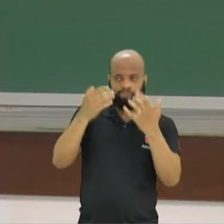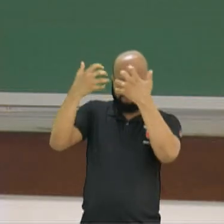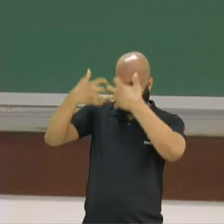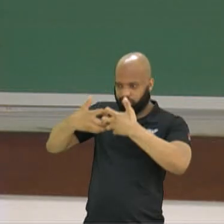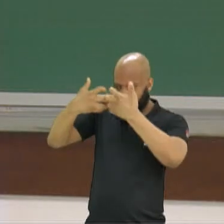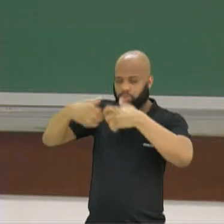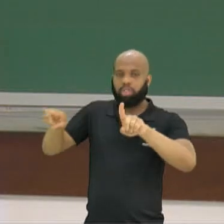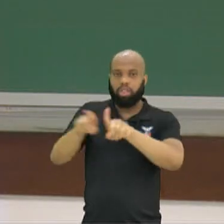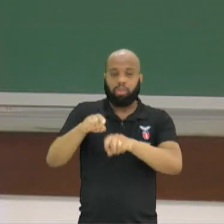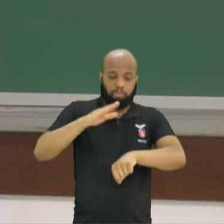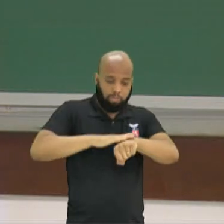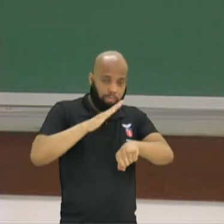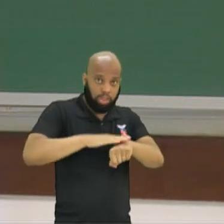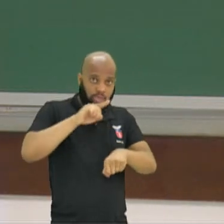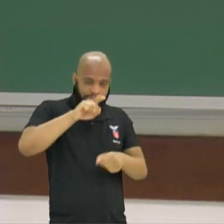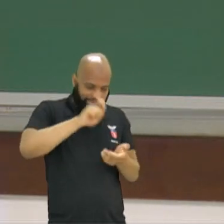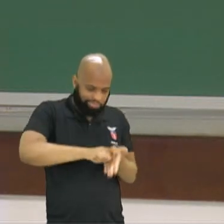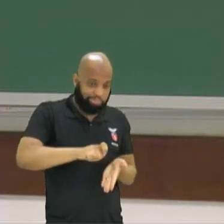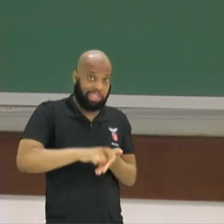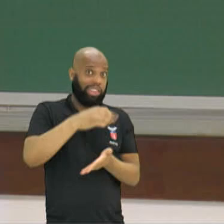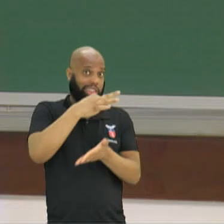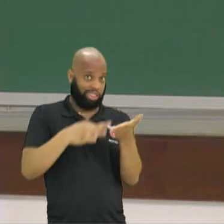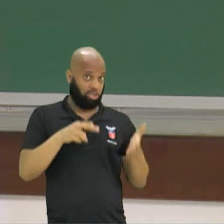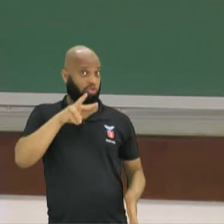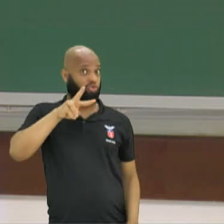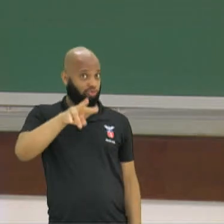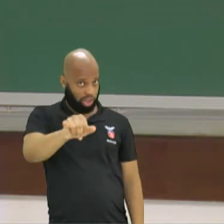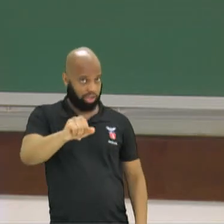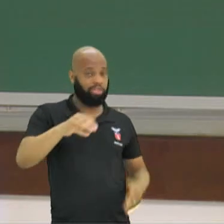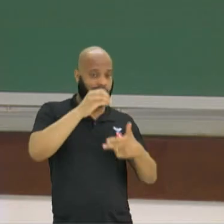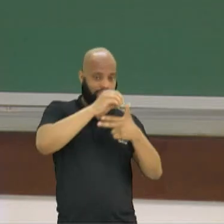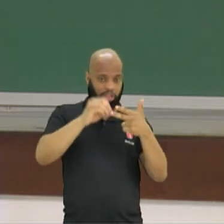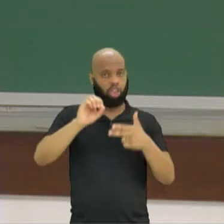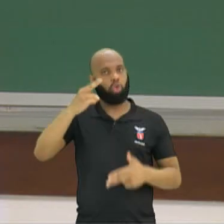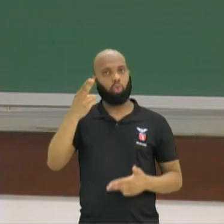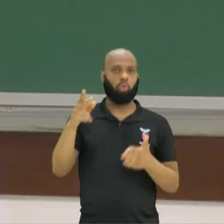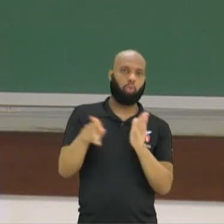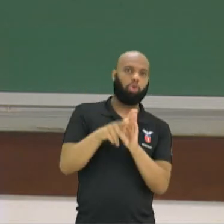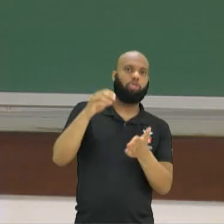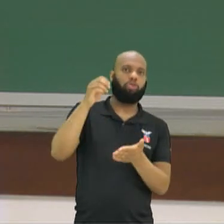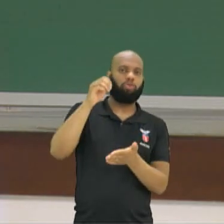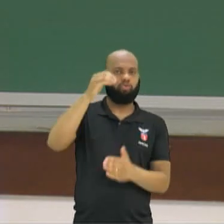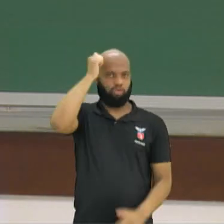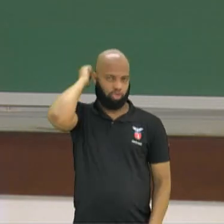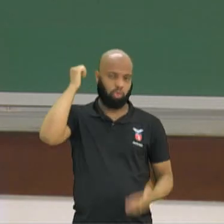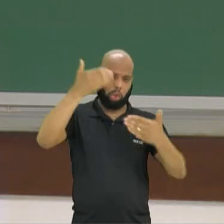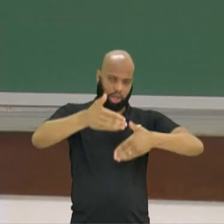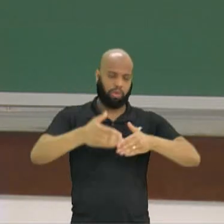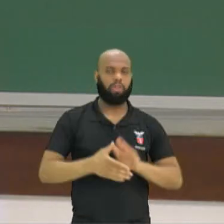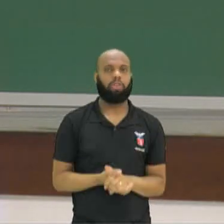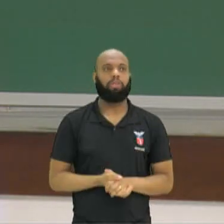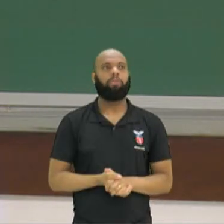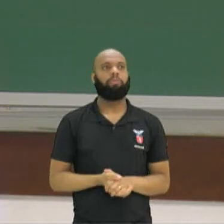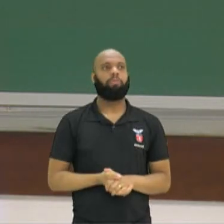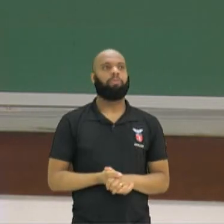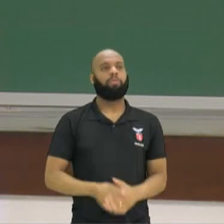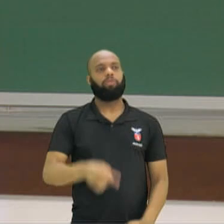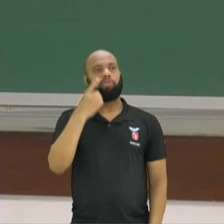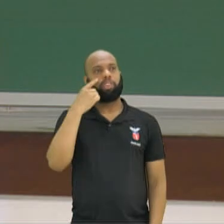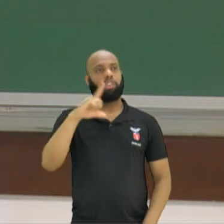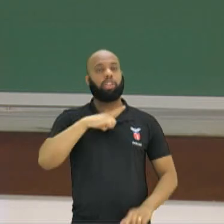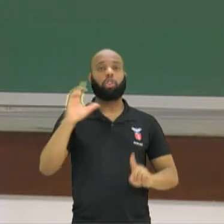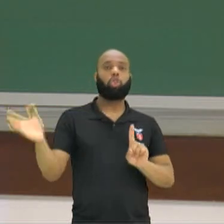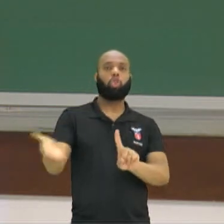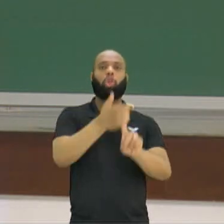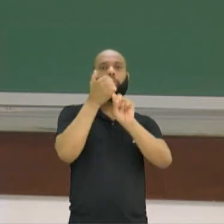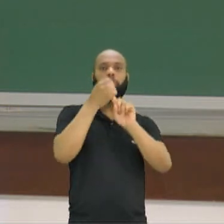pensarem lá na dissertação que vocês irão fazer lá no Enem ou em alguns vestibulares. Olha só, ter o